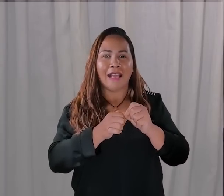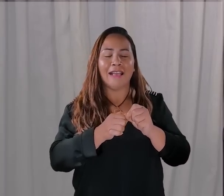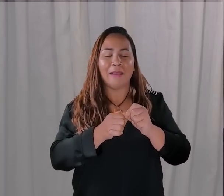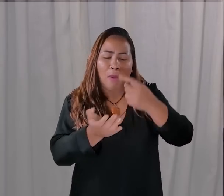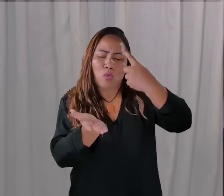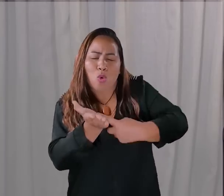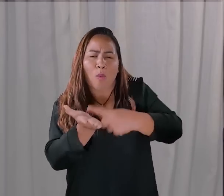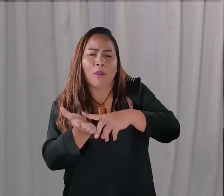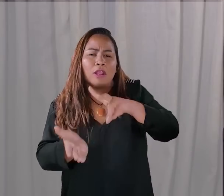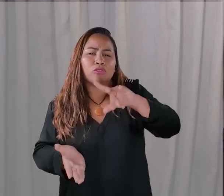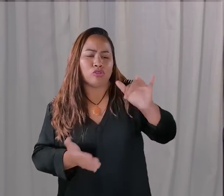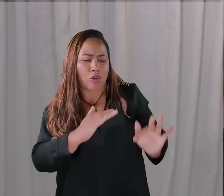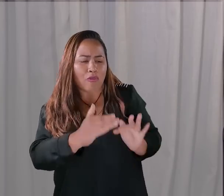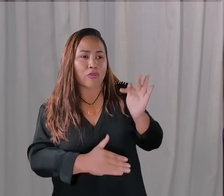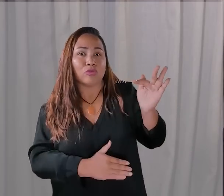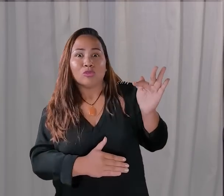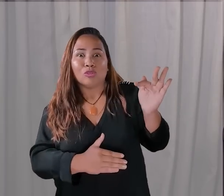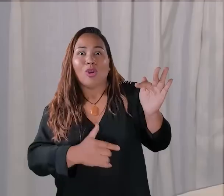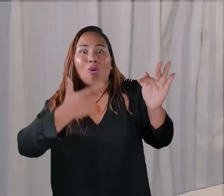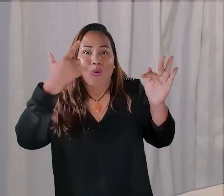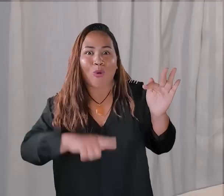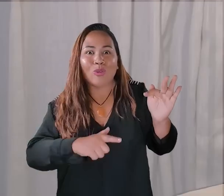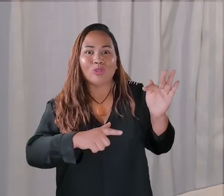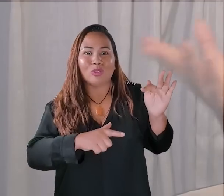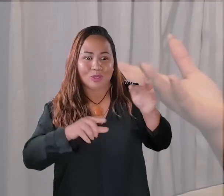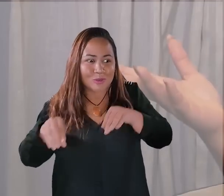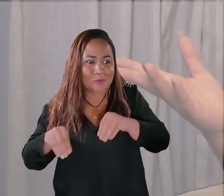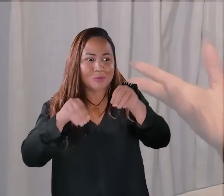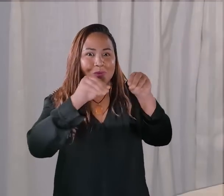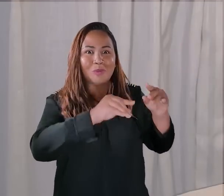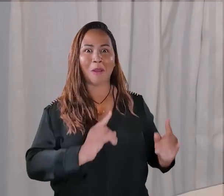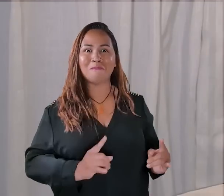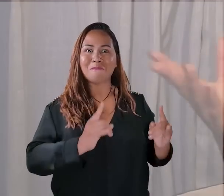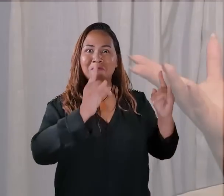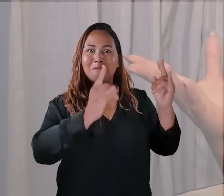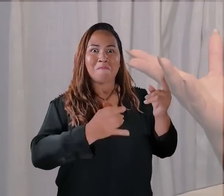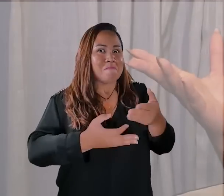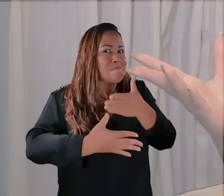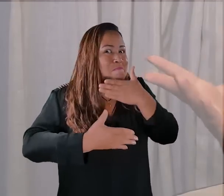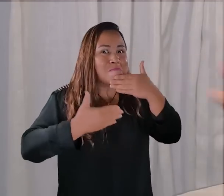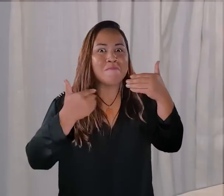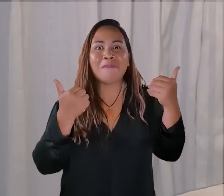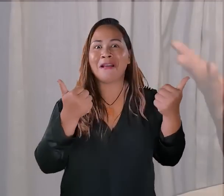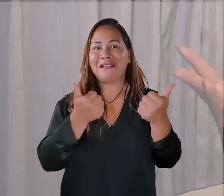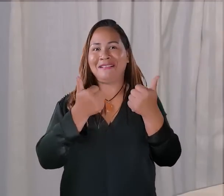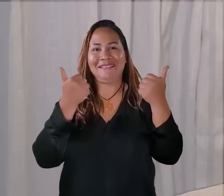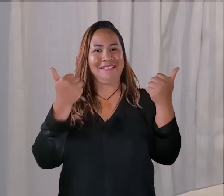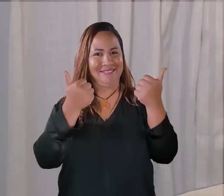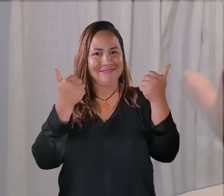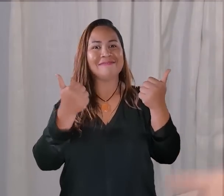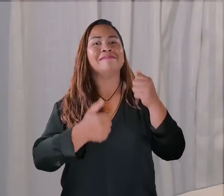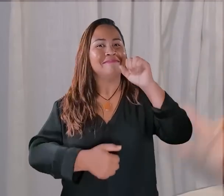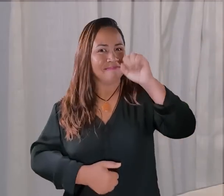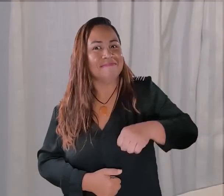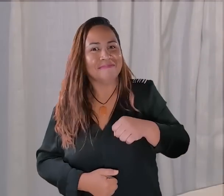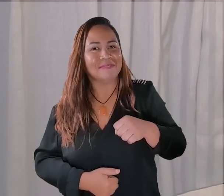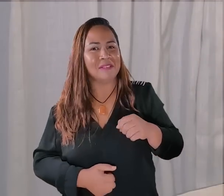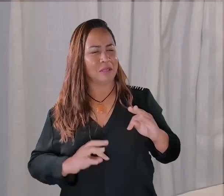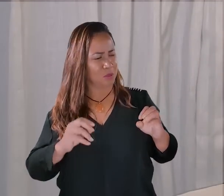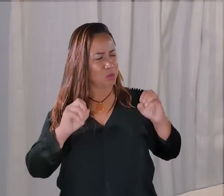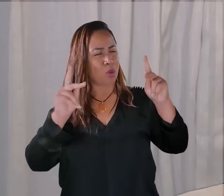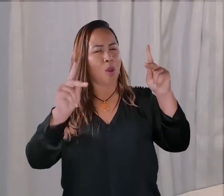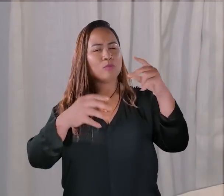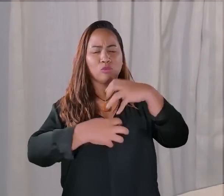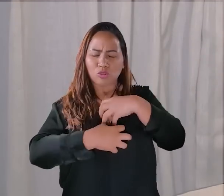determinei que eu iria morar, e sem fiador que eu tinha aqui em São Paulo pra você alugar um imóvel, é uma loucura, você tem que ter um fiador do estado